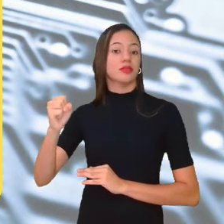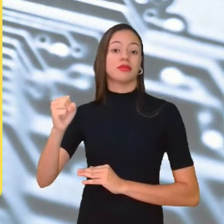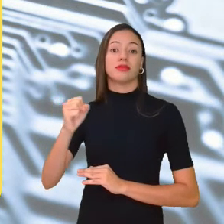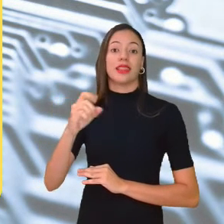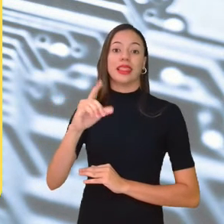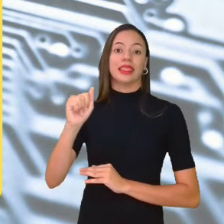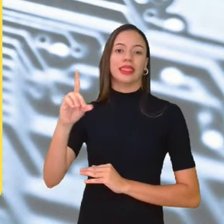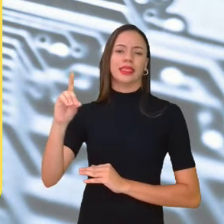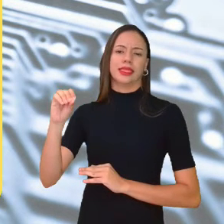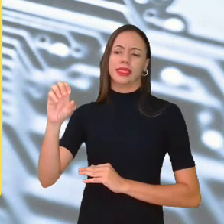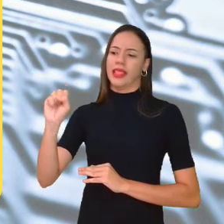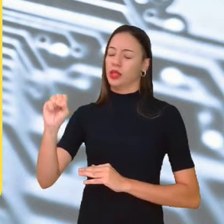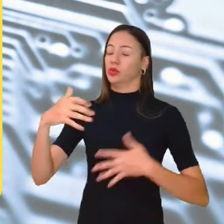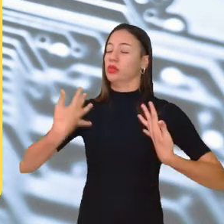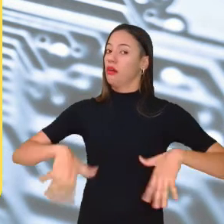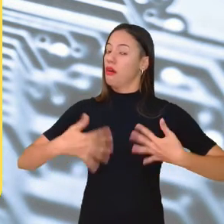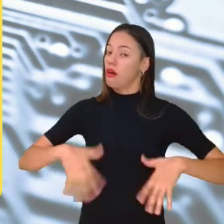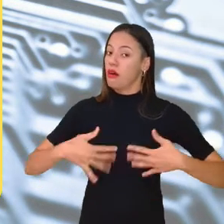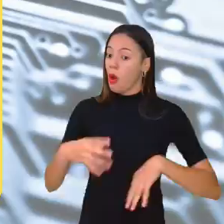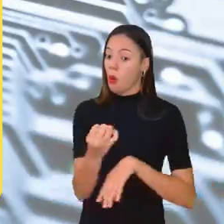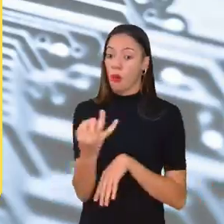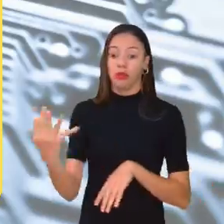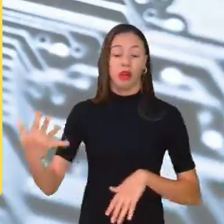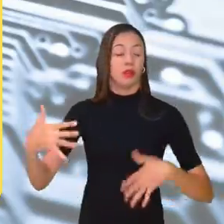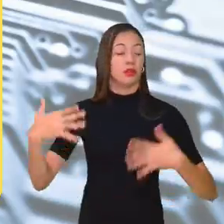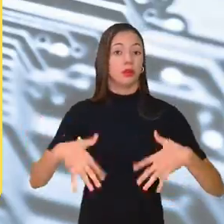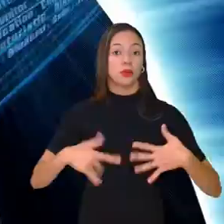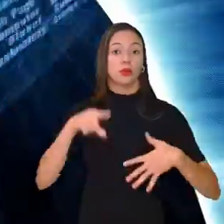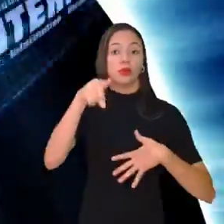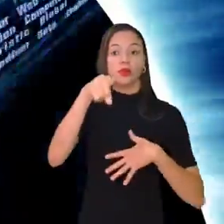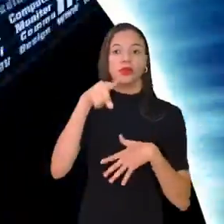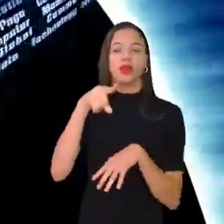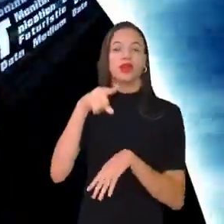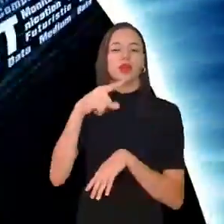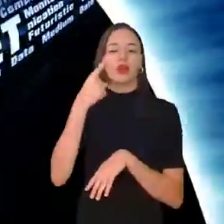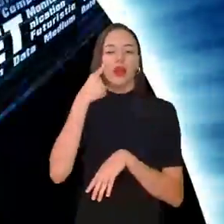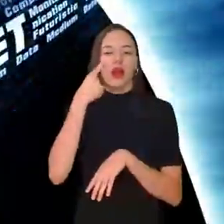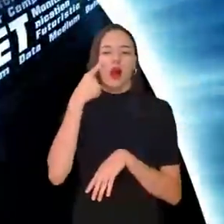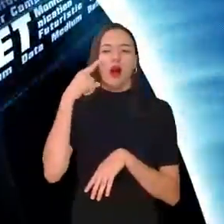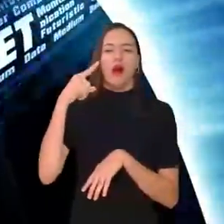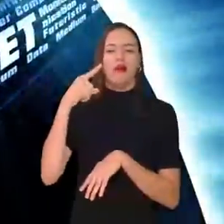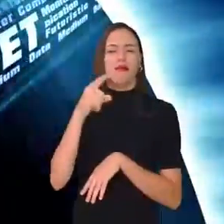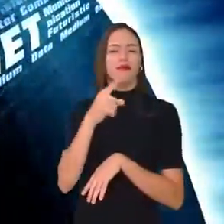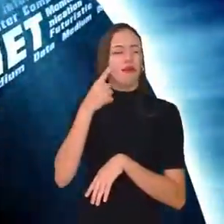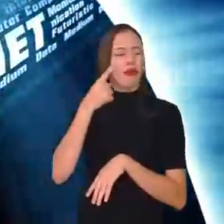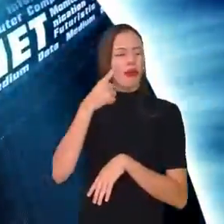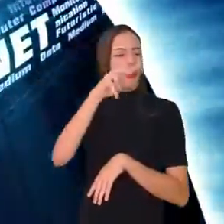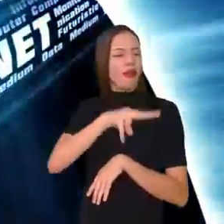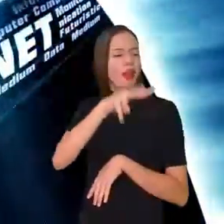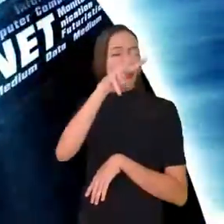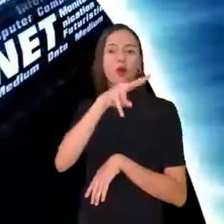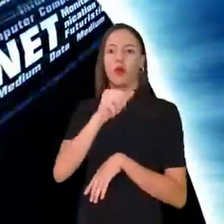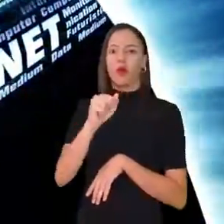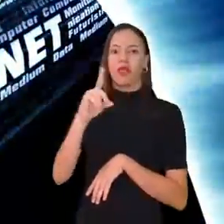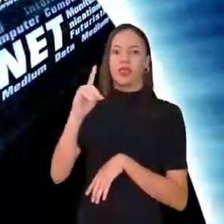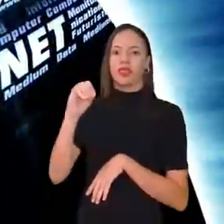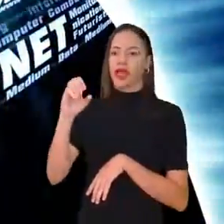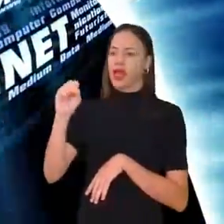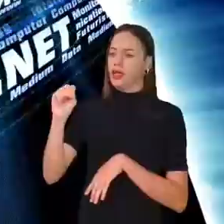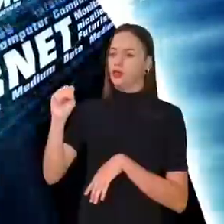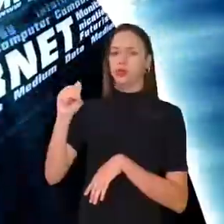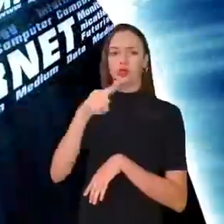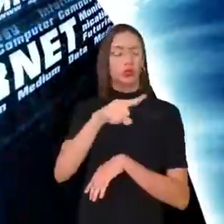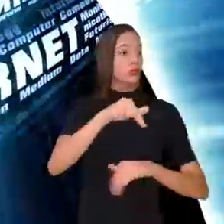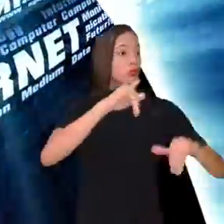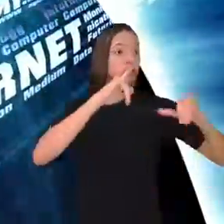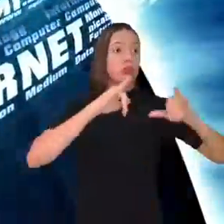quantidade impressionante. E quando você vai processar esses dados, né, você vai perceber o seguinte, que todas essas informações girando